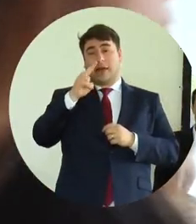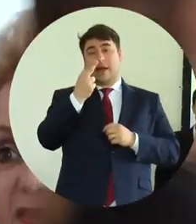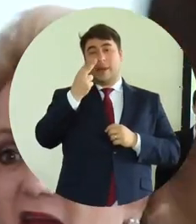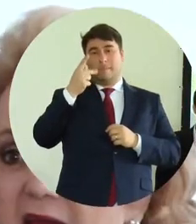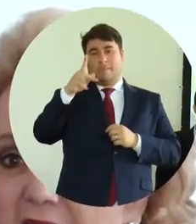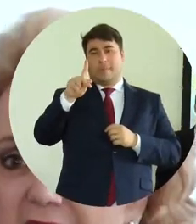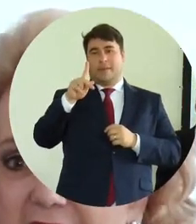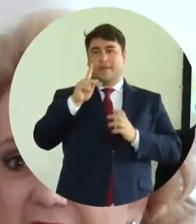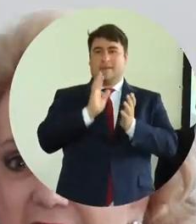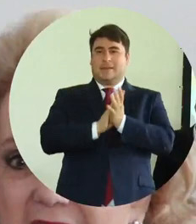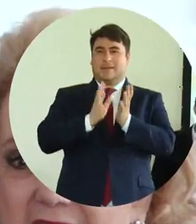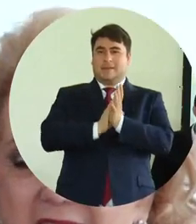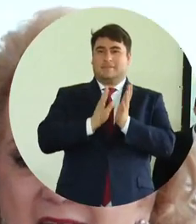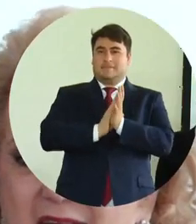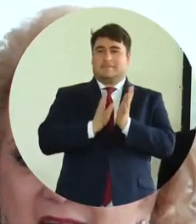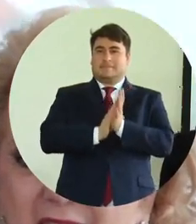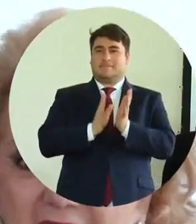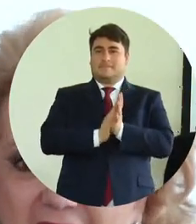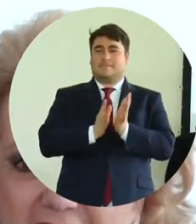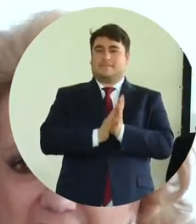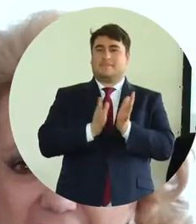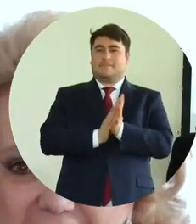Enterprise.